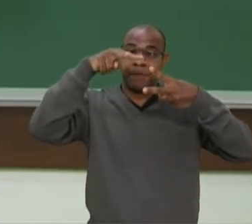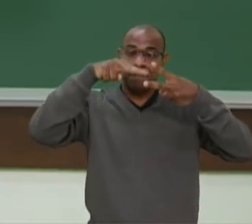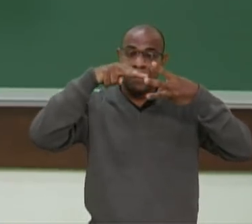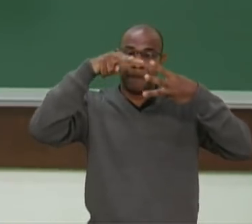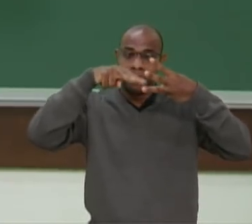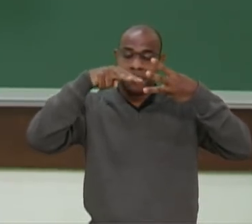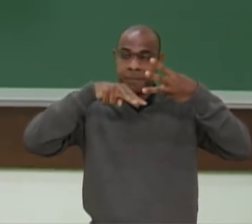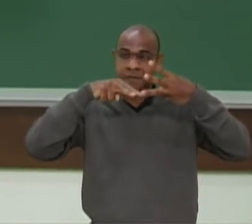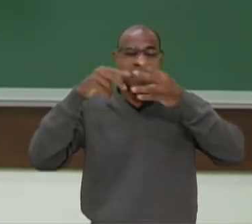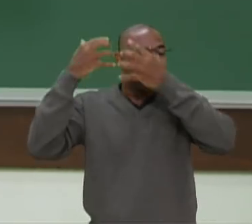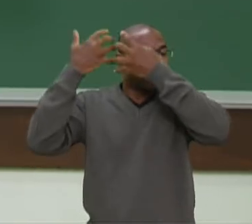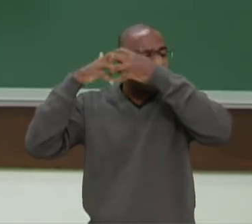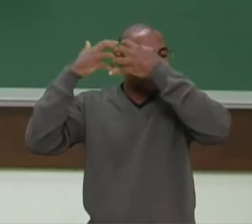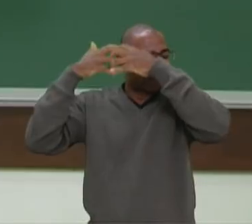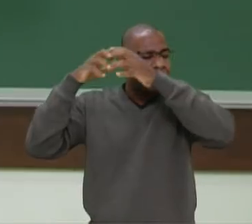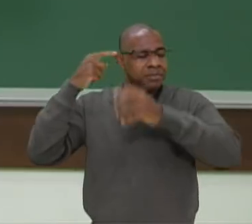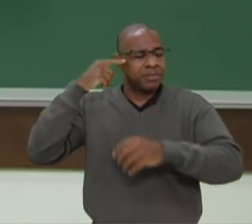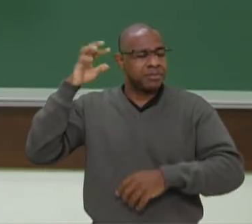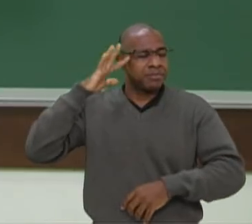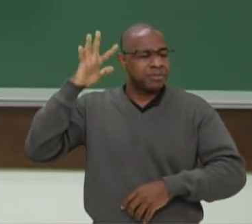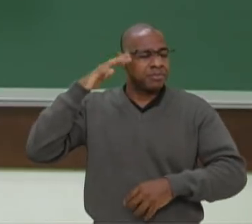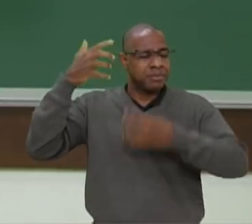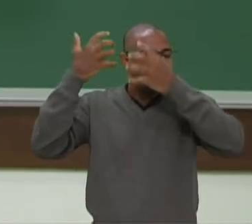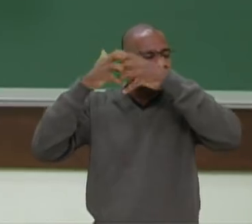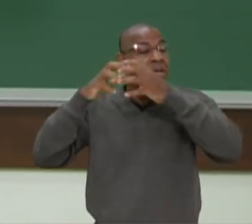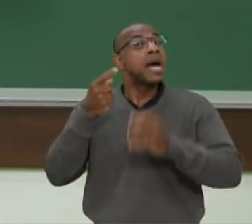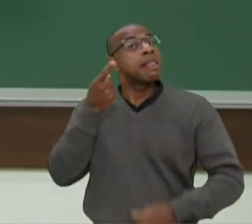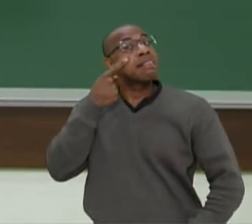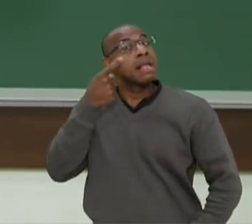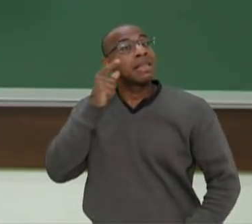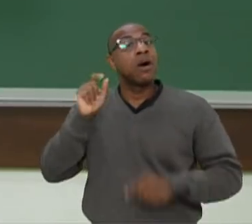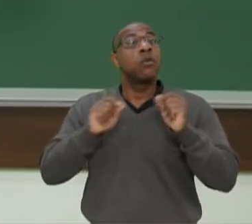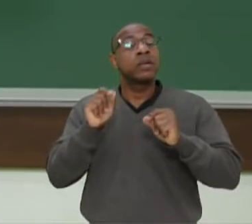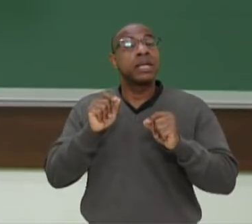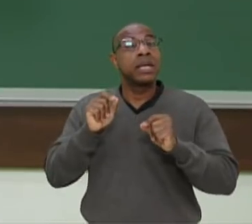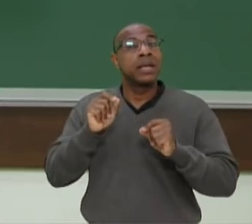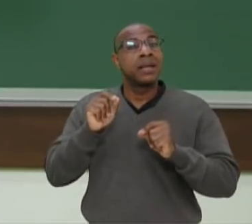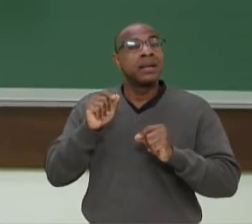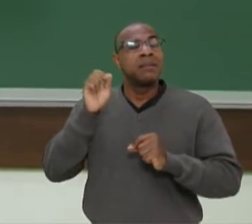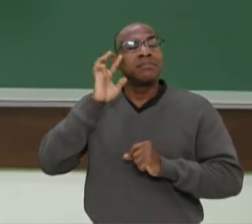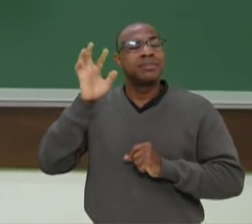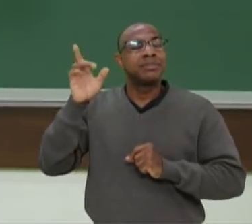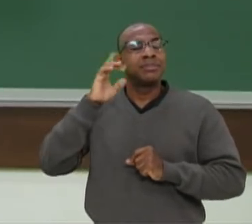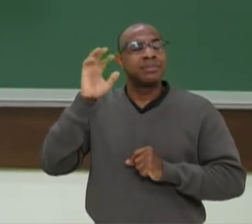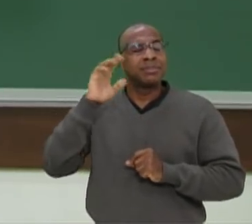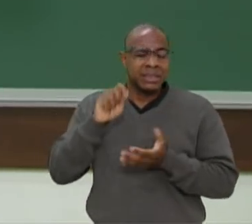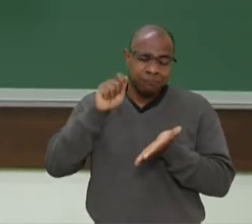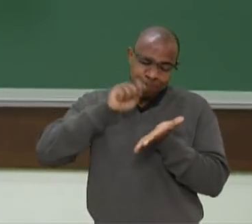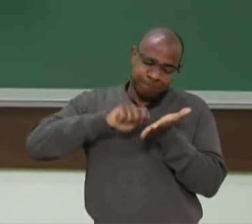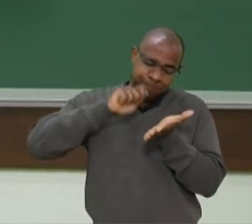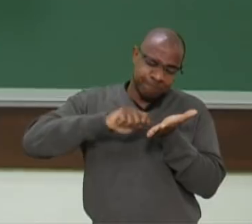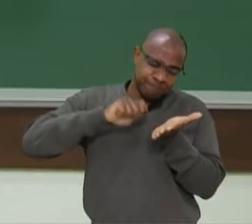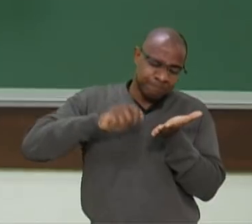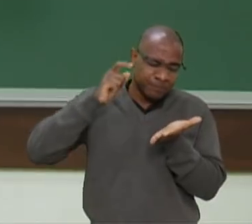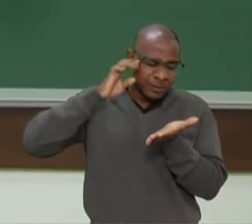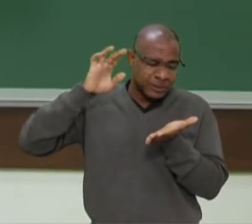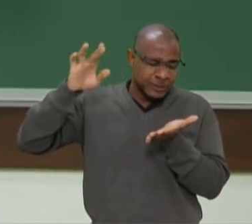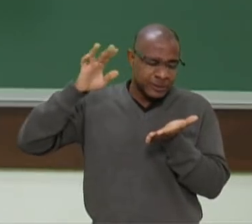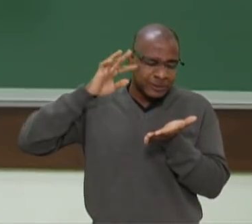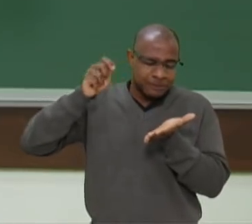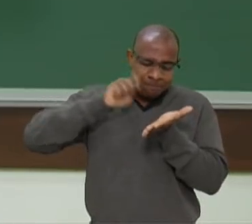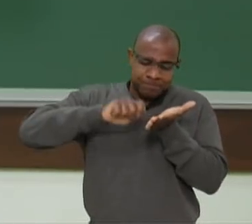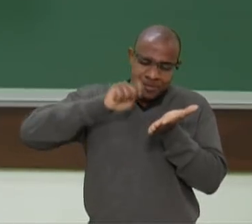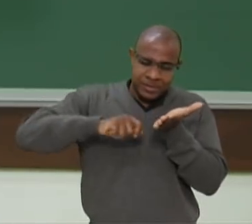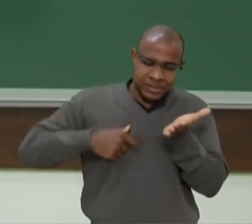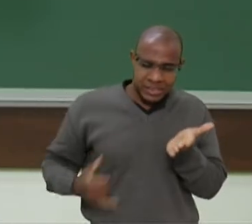uma reflexão e tentar levar o pensamento de vocês, né? Leva o pensamento, você está